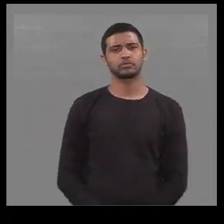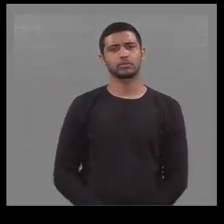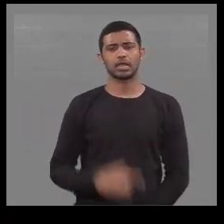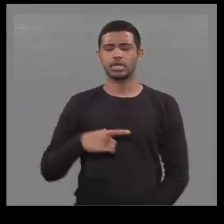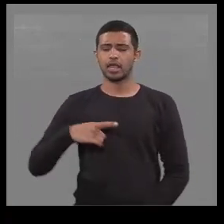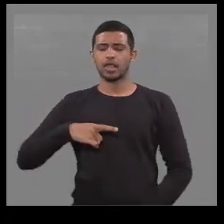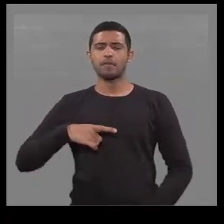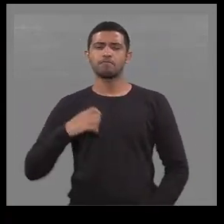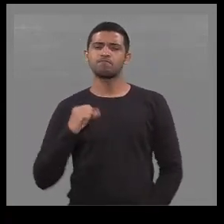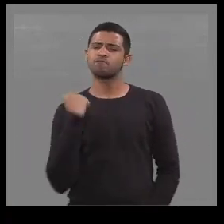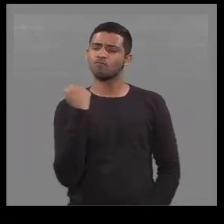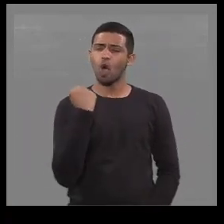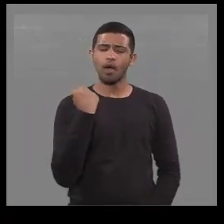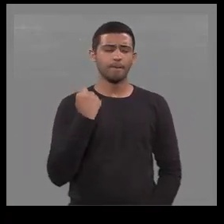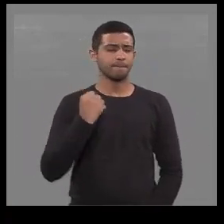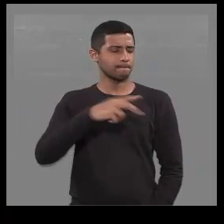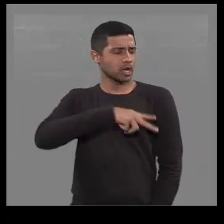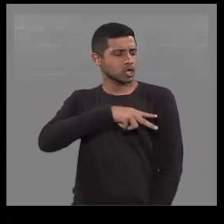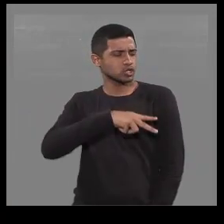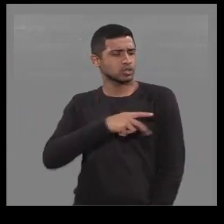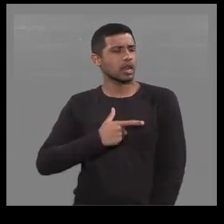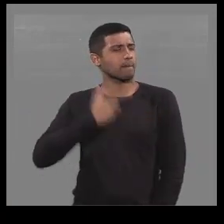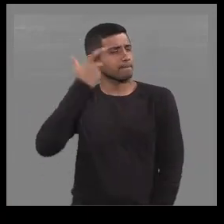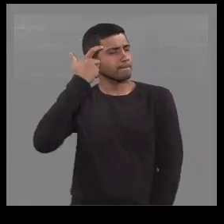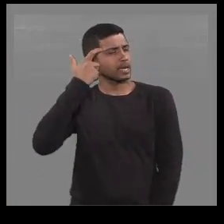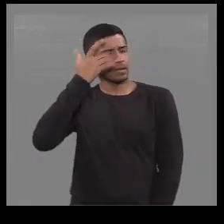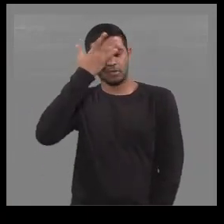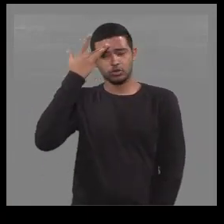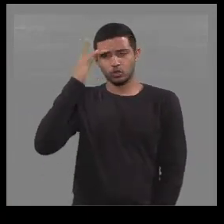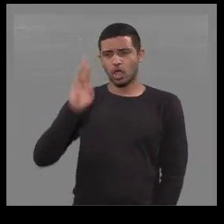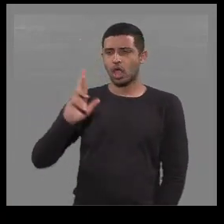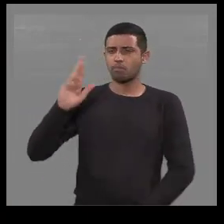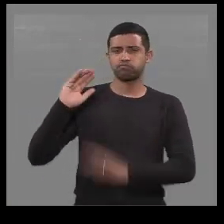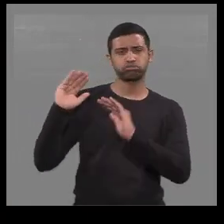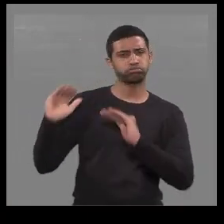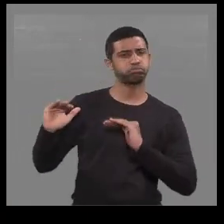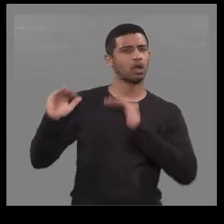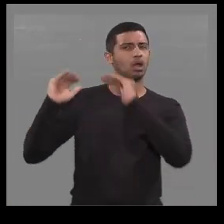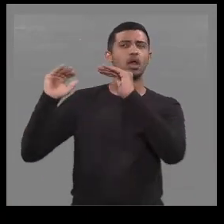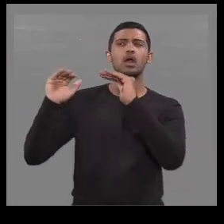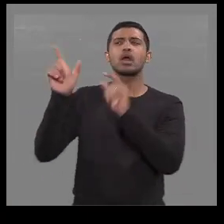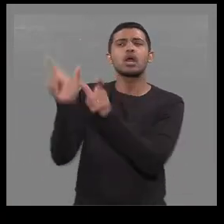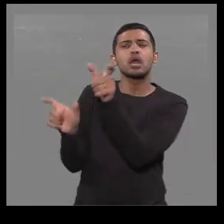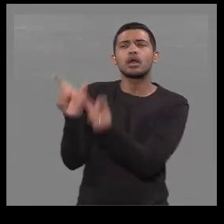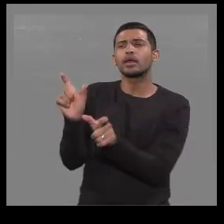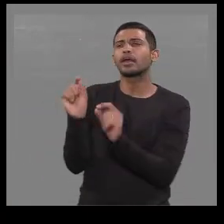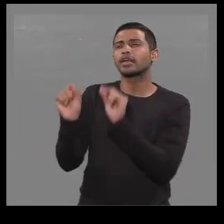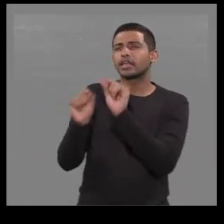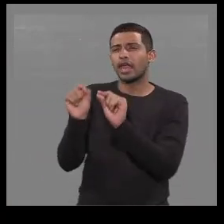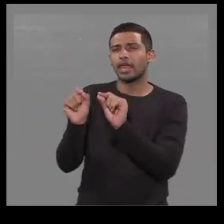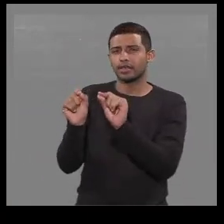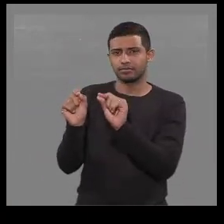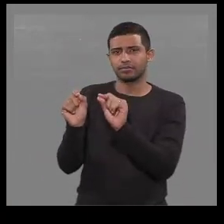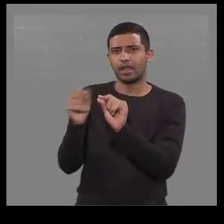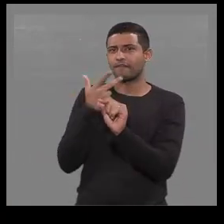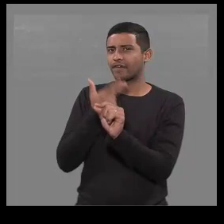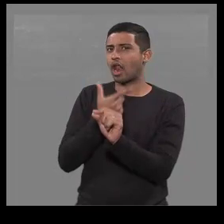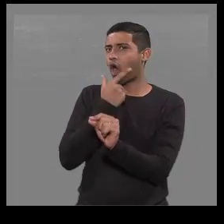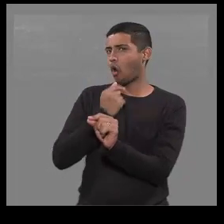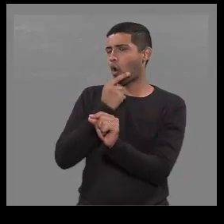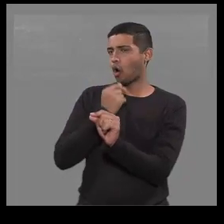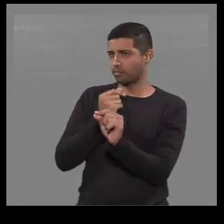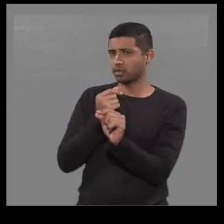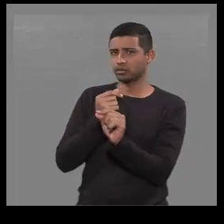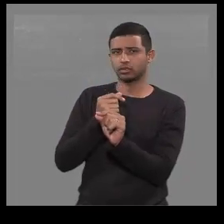sim, né? Poder privado, quem são os grandes líderes E aí, infelizmente, a gente fala no